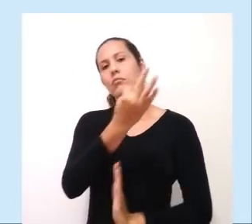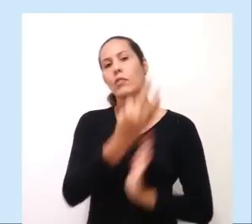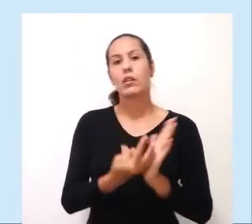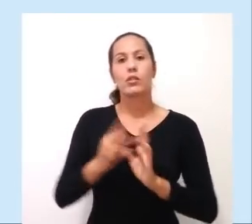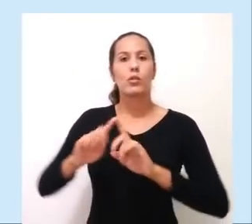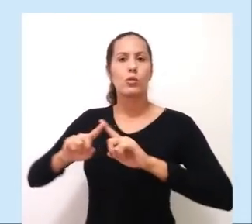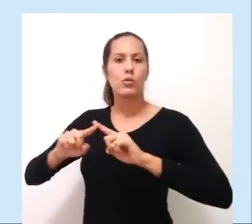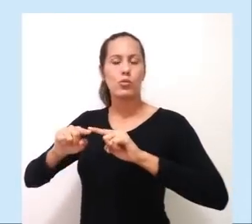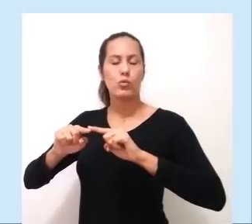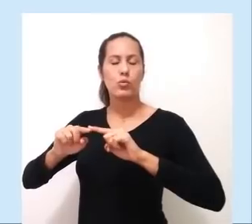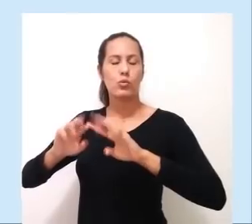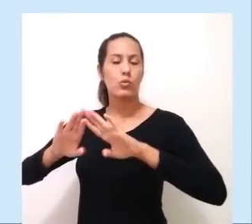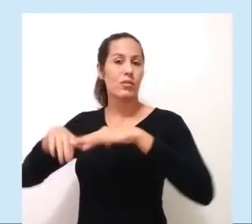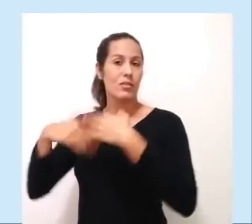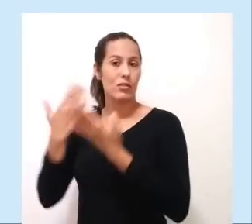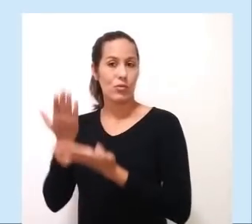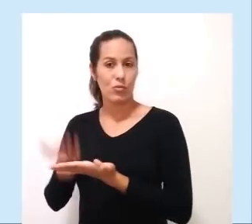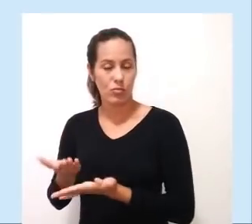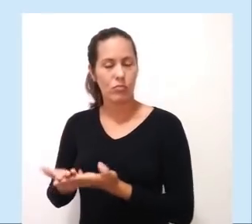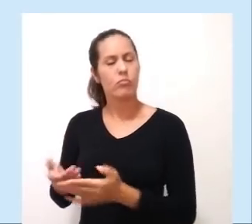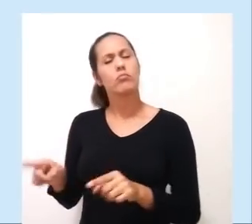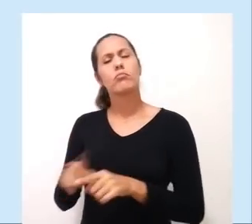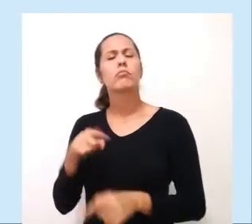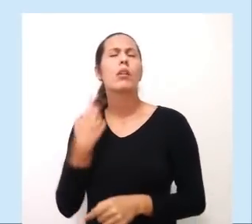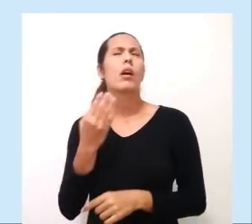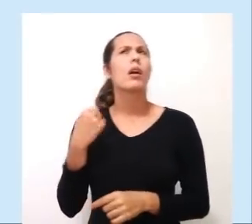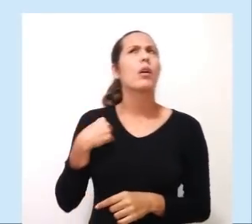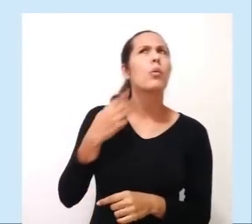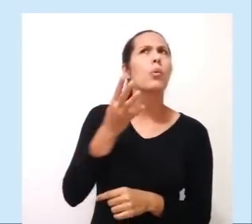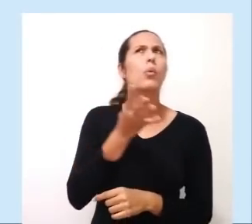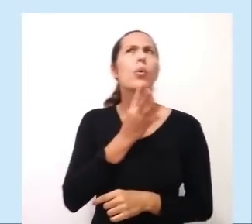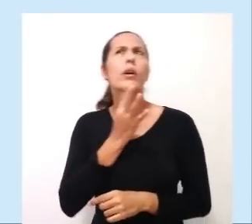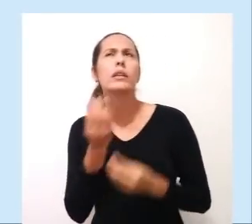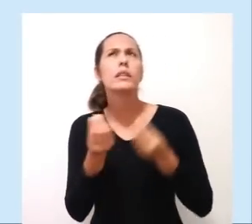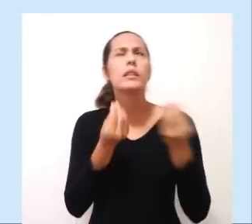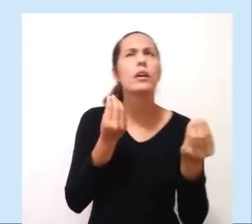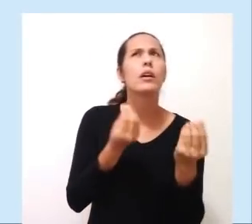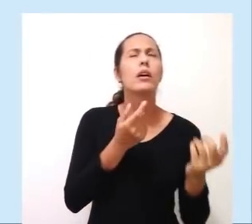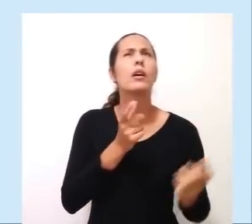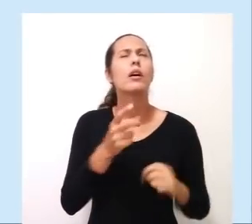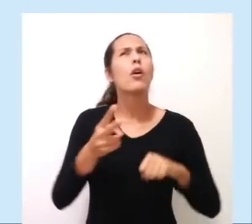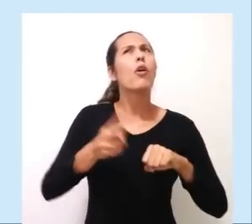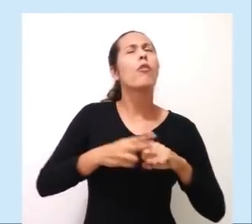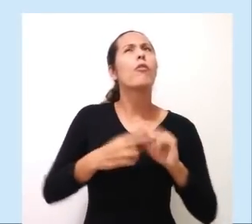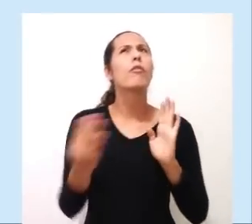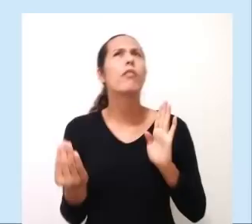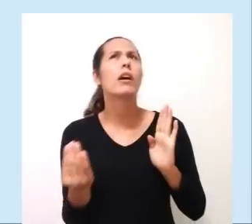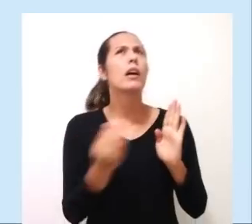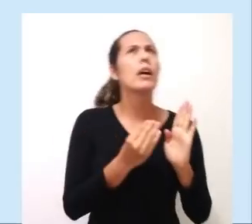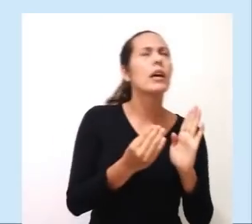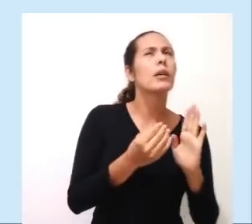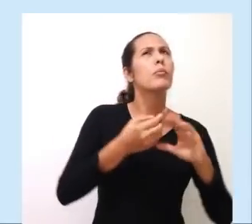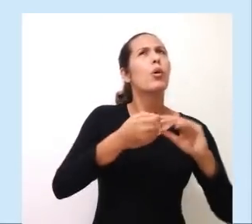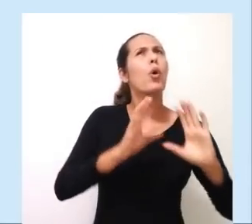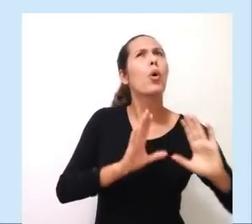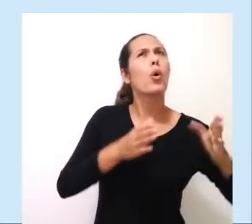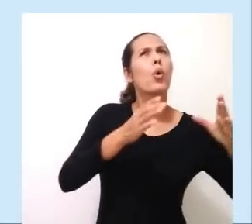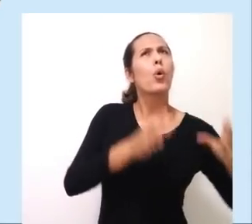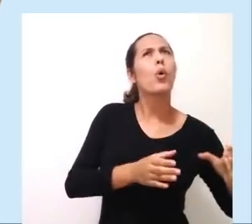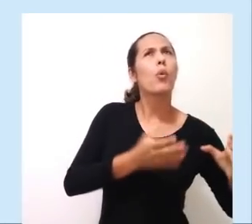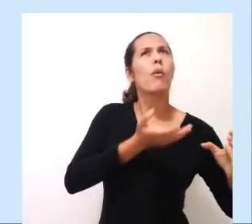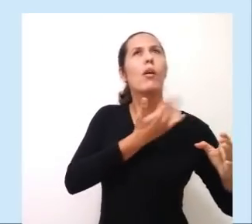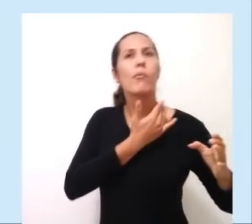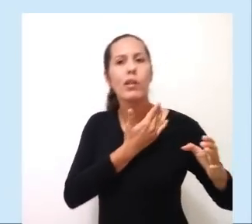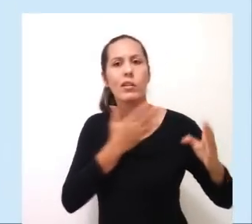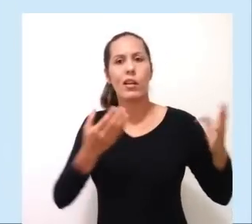do texto da escola, não, é também conhecer como eu posso utilizar o verbo, essa classe gramatical que